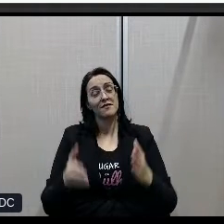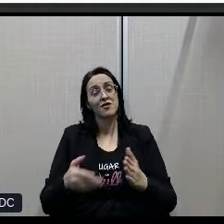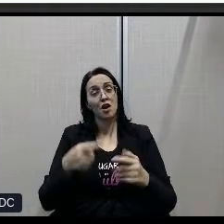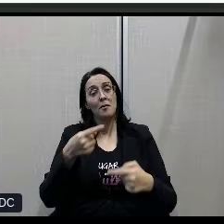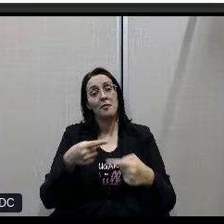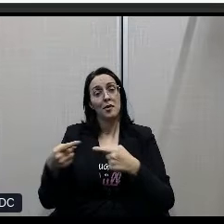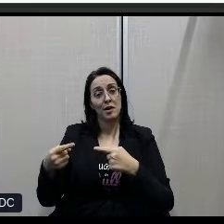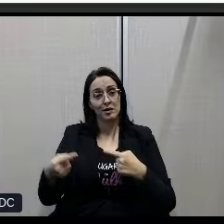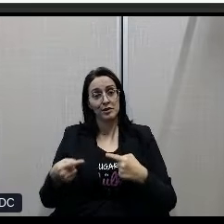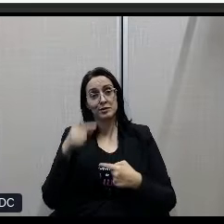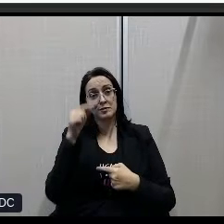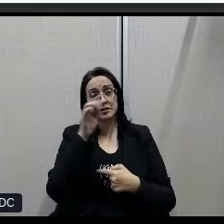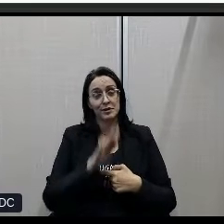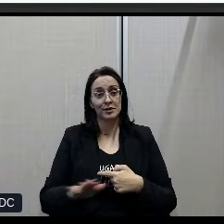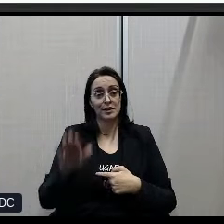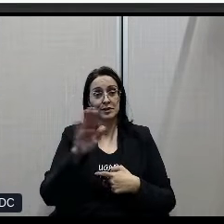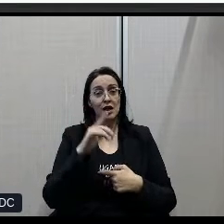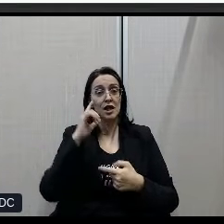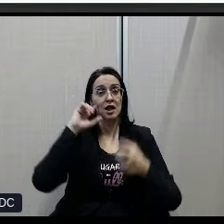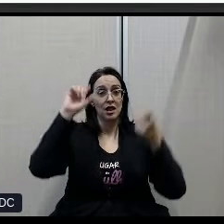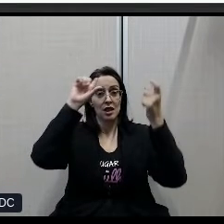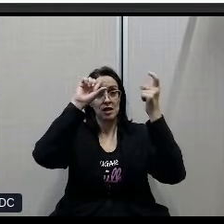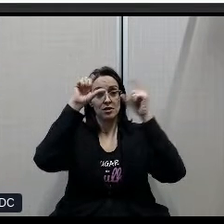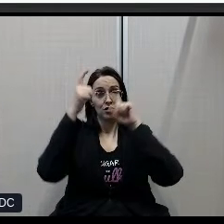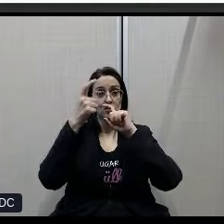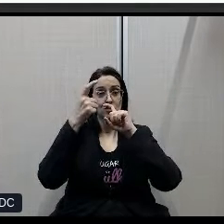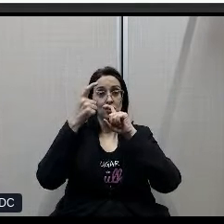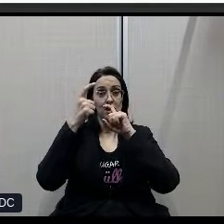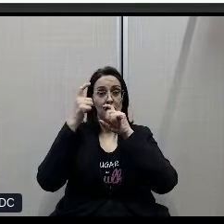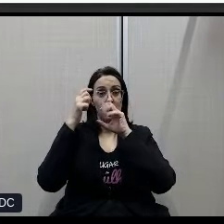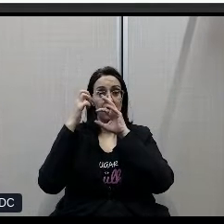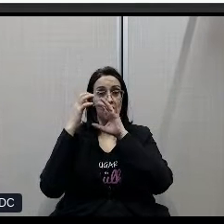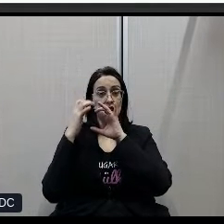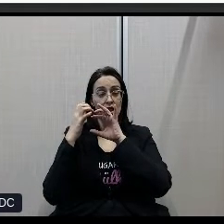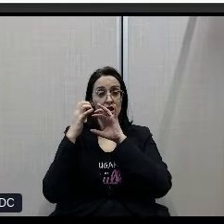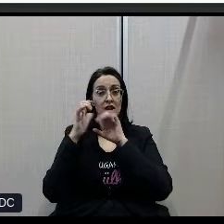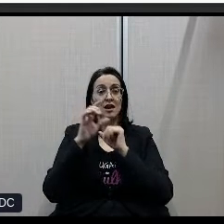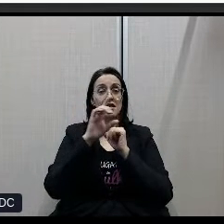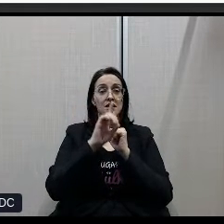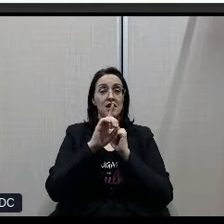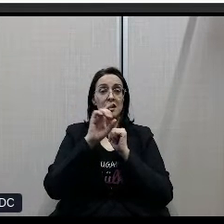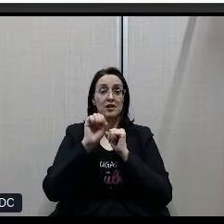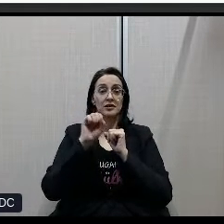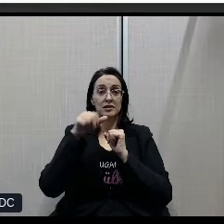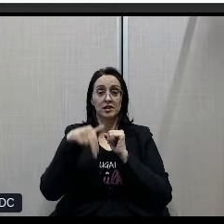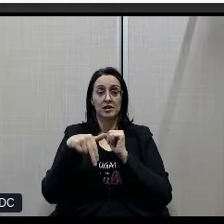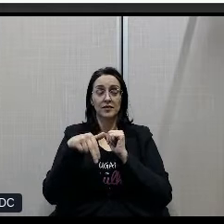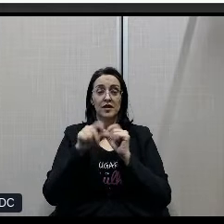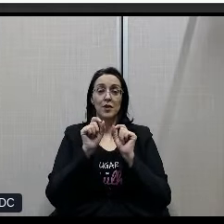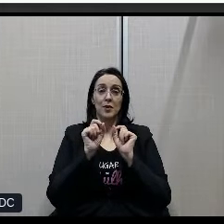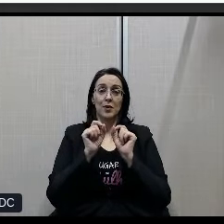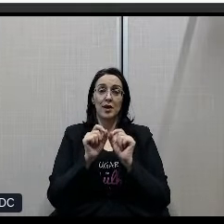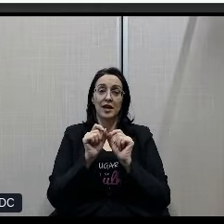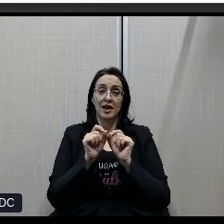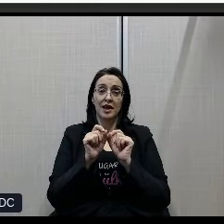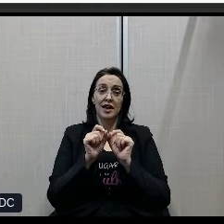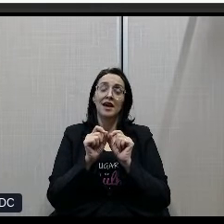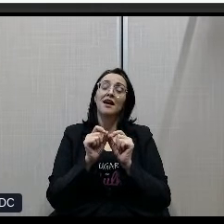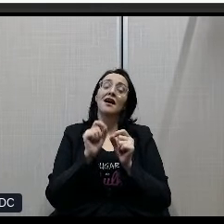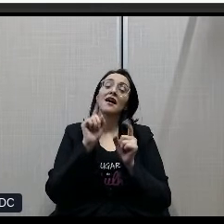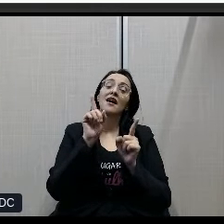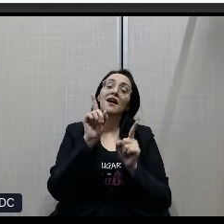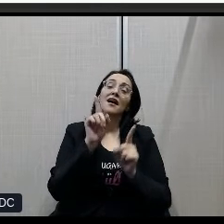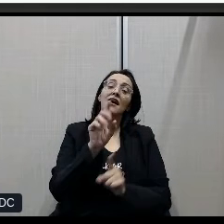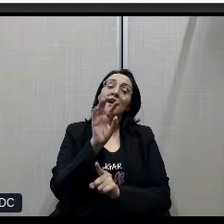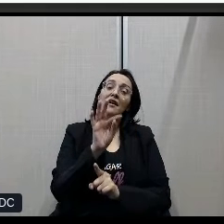brasileira, consideram alguns transtornos do DSM. O DSM, brinco carinhosamente,